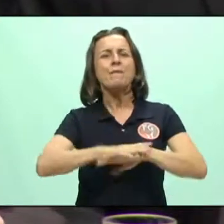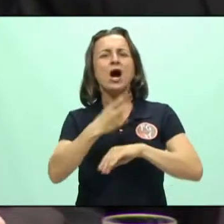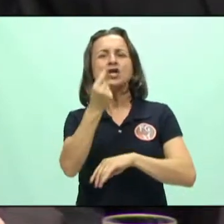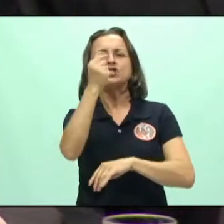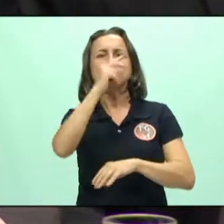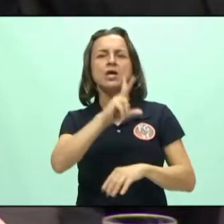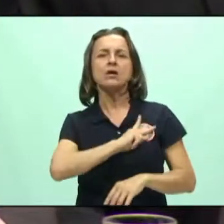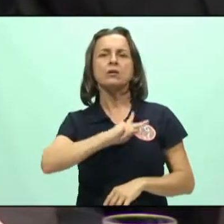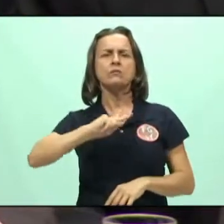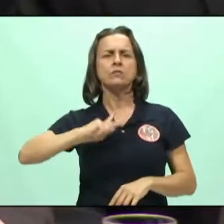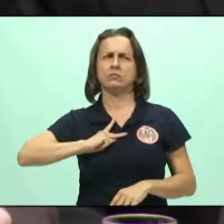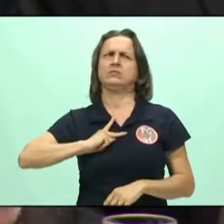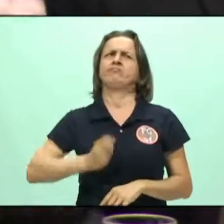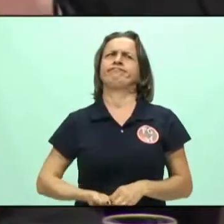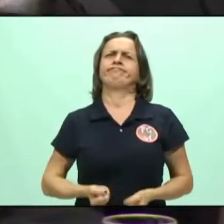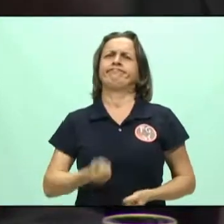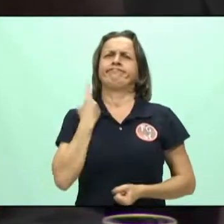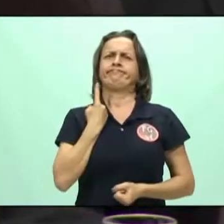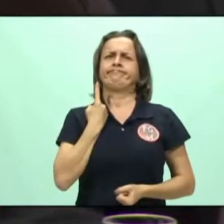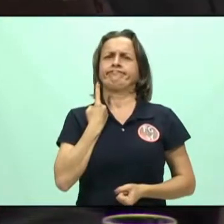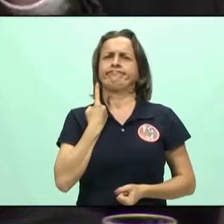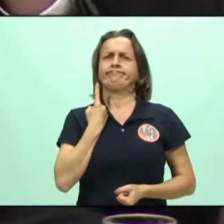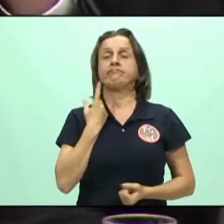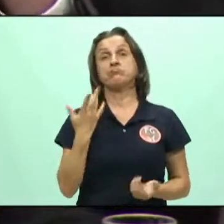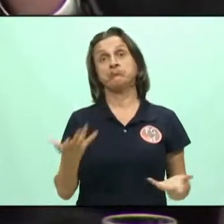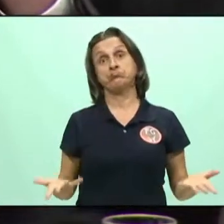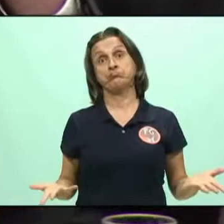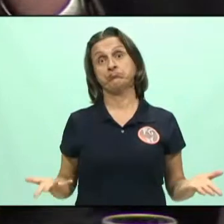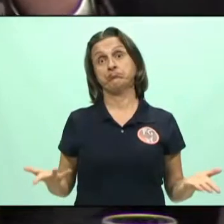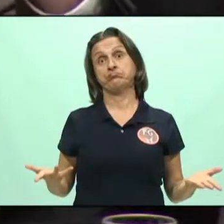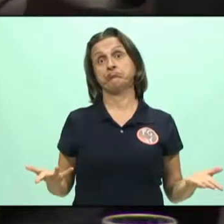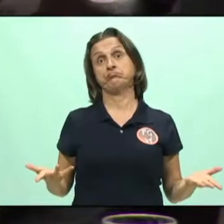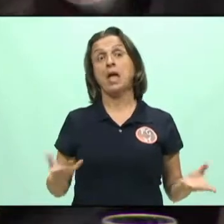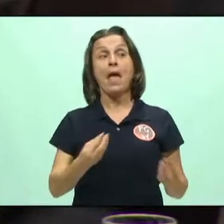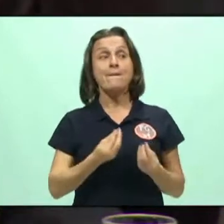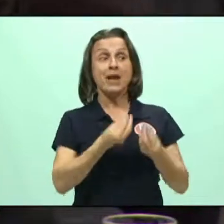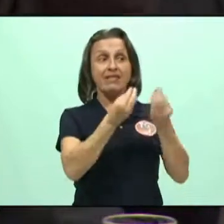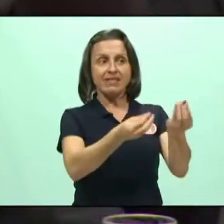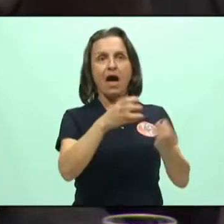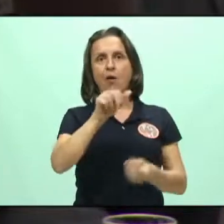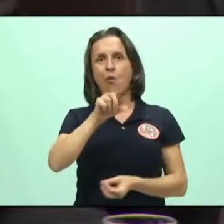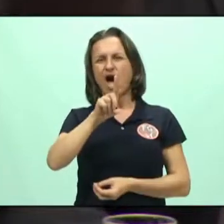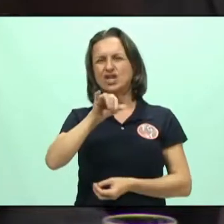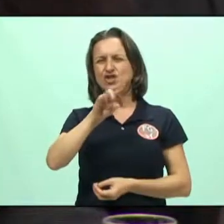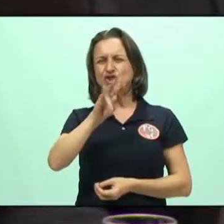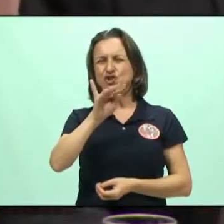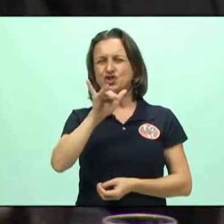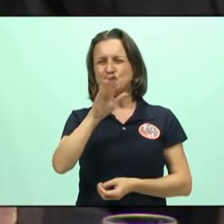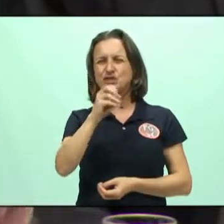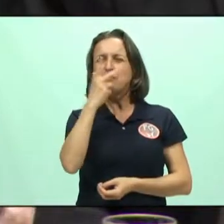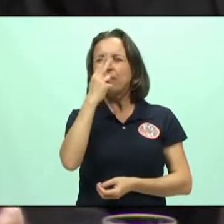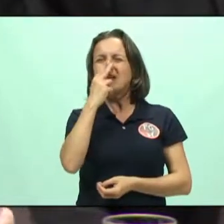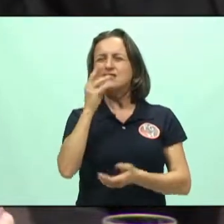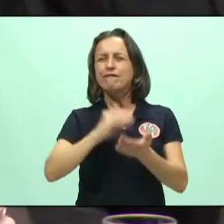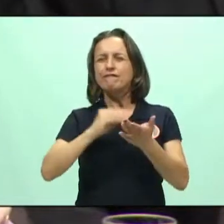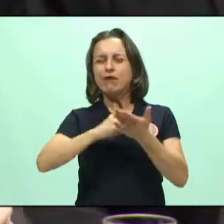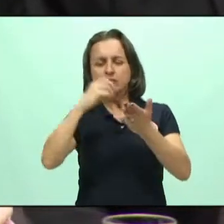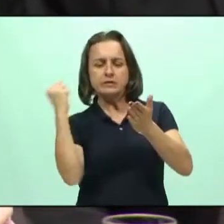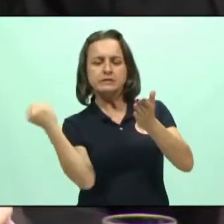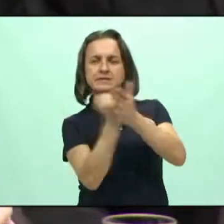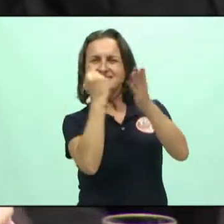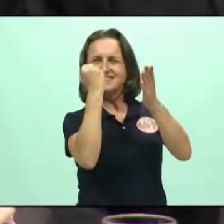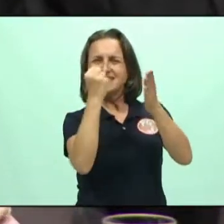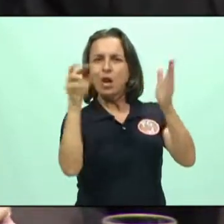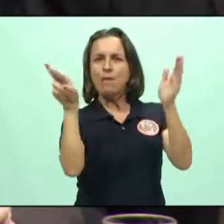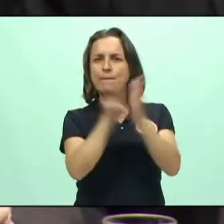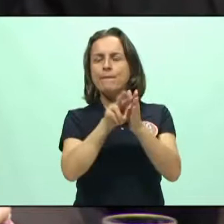dar o aditivo a empresa tinha que ter esqueci agora a especificação mas é um selo aí da da receita